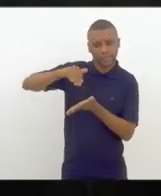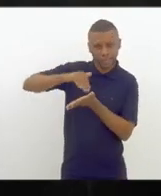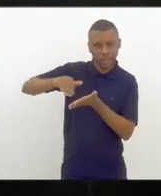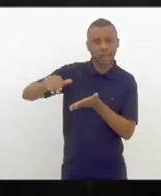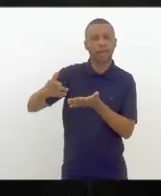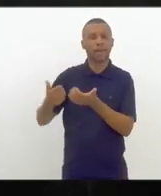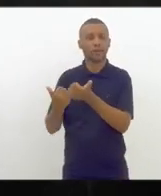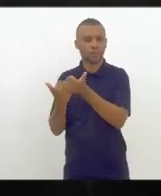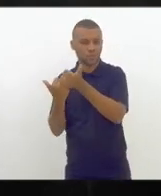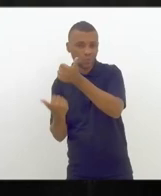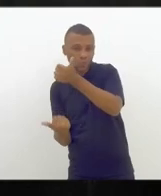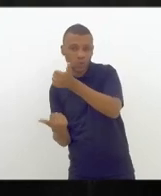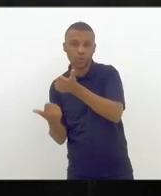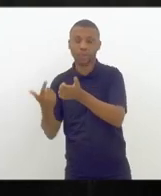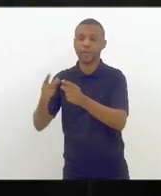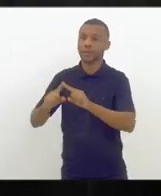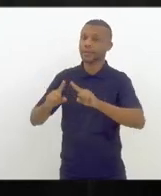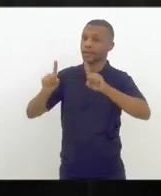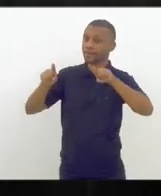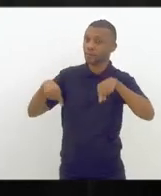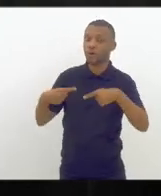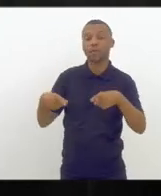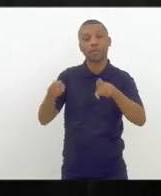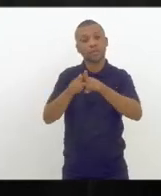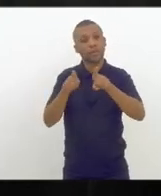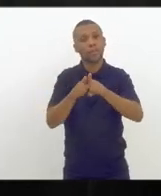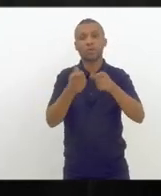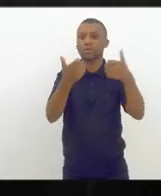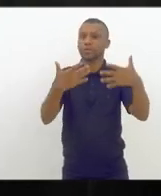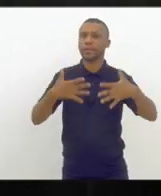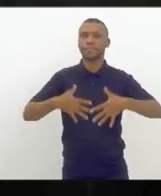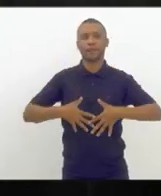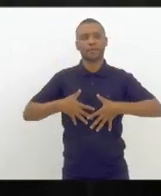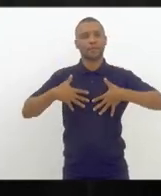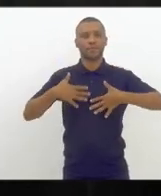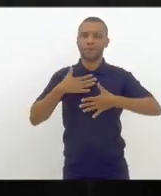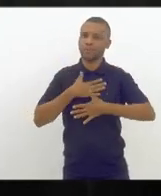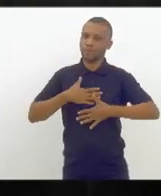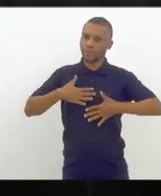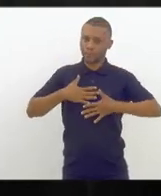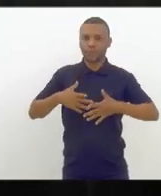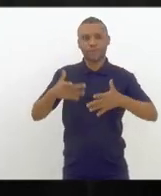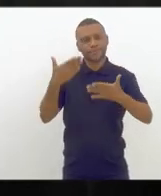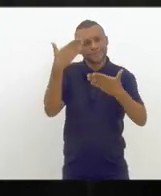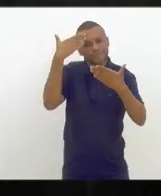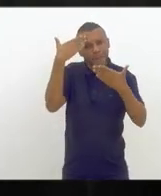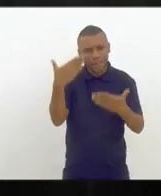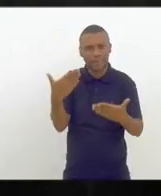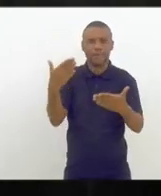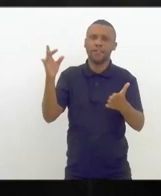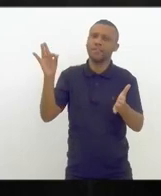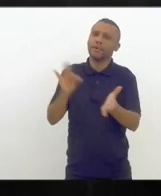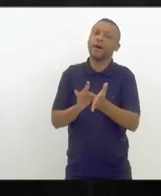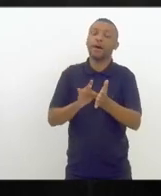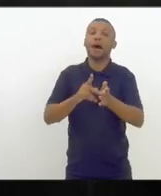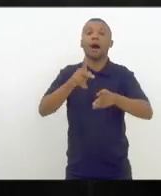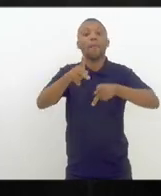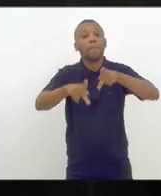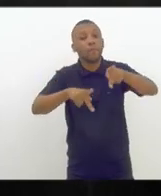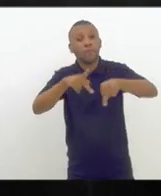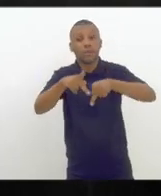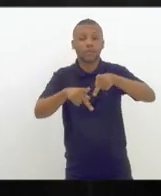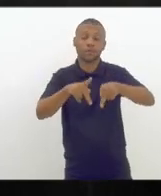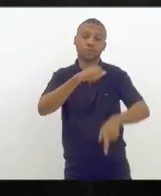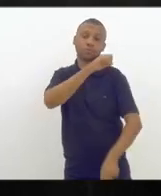subsecretários, servidores, e dizer da minha satisfação e poder também estar agradecendo a população